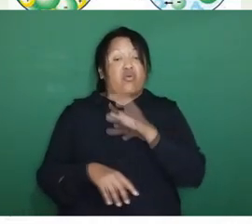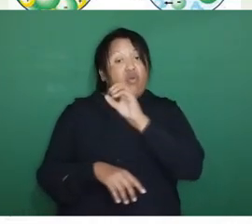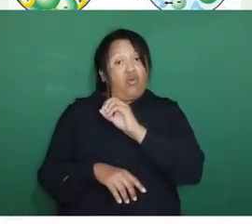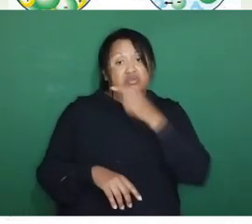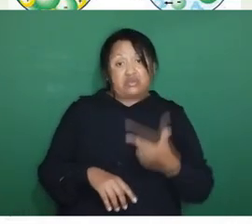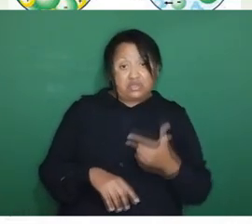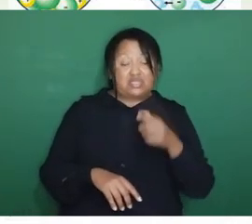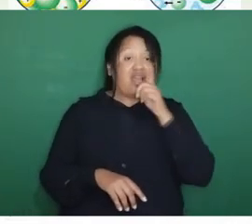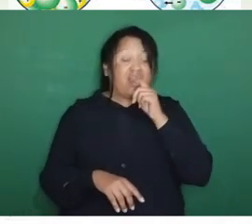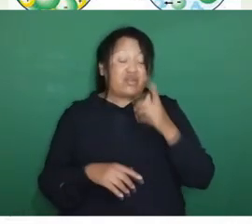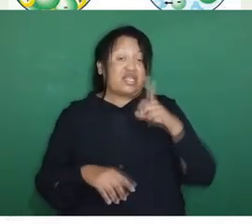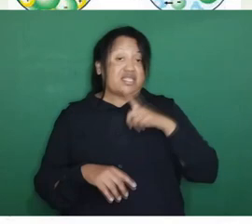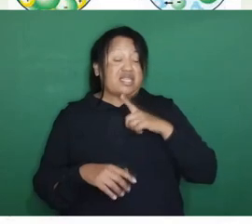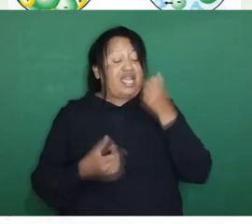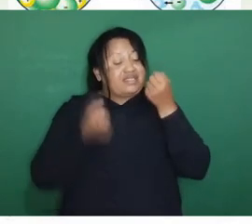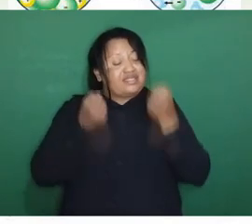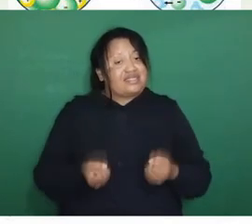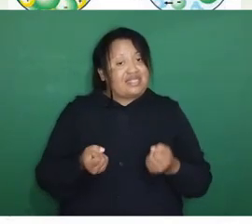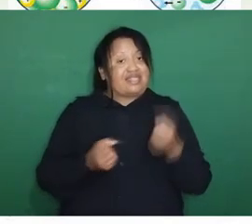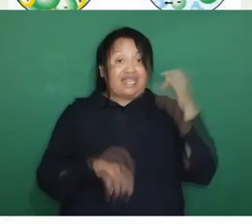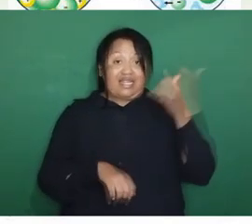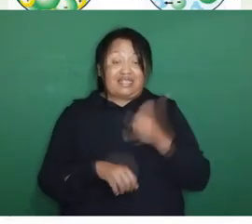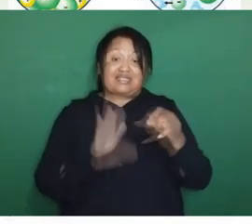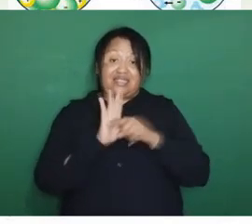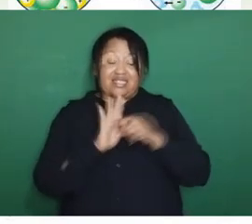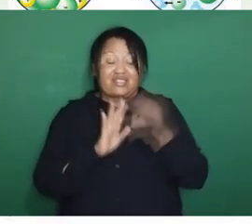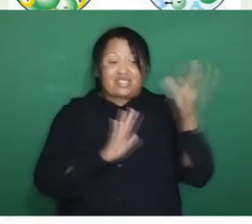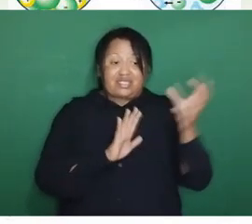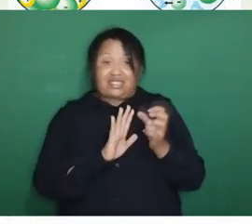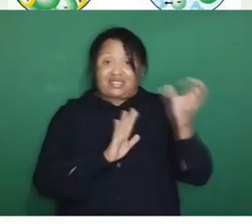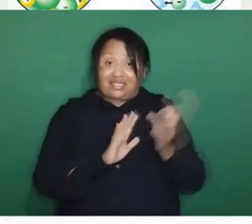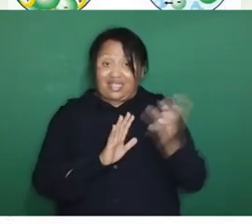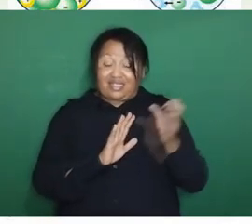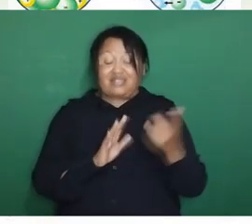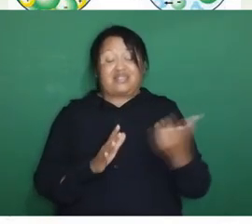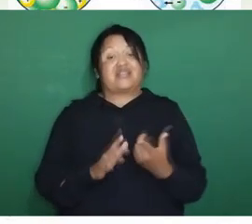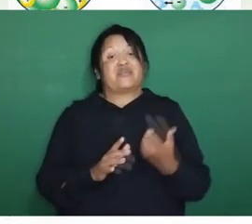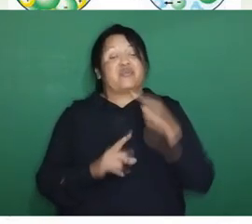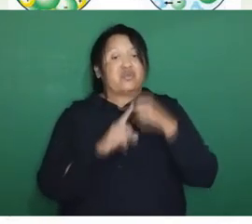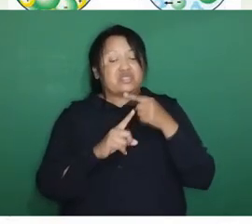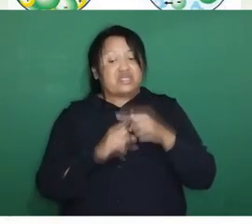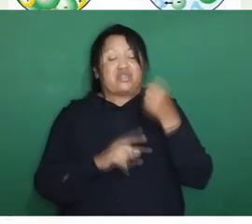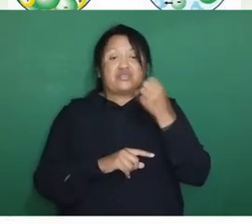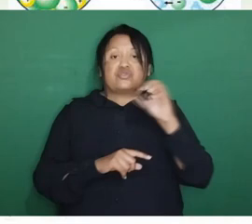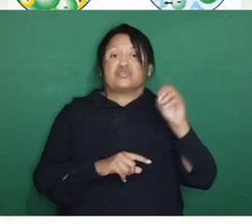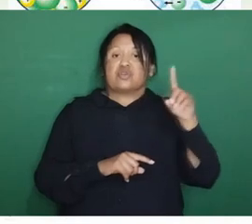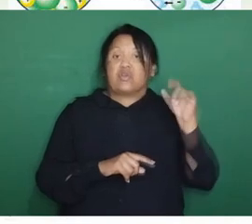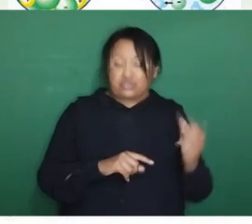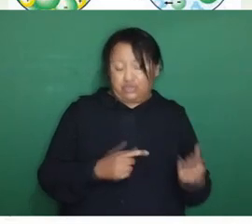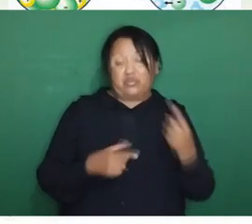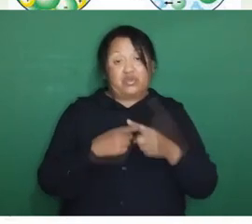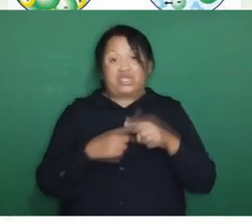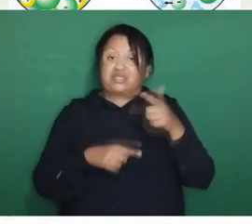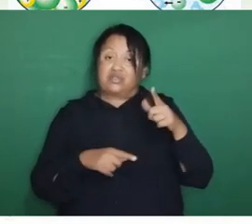elétrica negativa vai ser atraído por essa carga positiva aqui do sódio né por essa ausência de